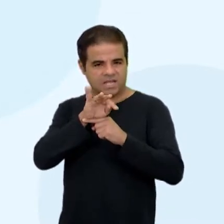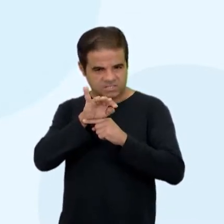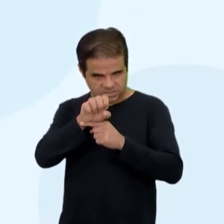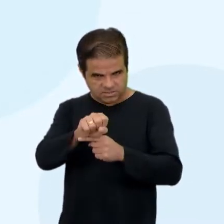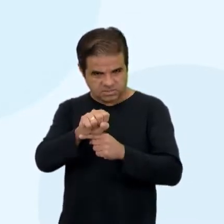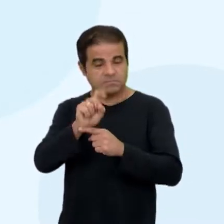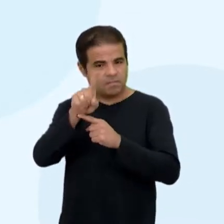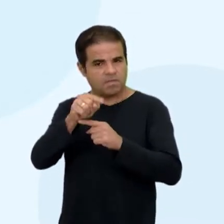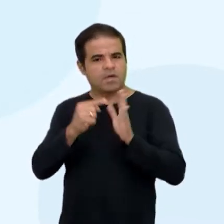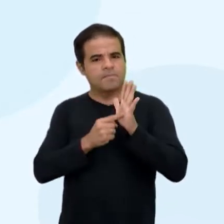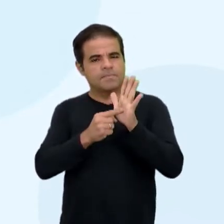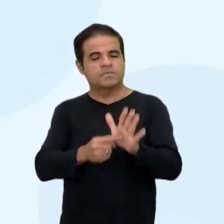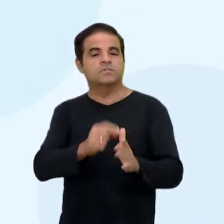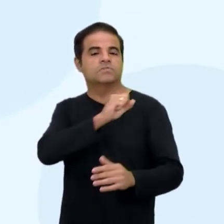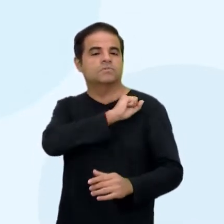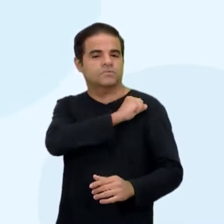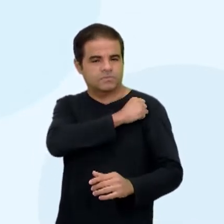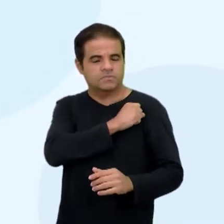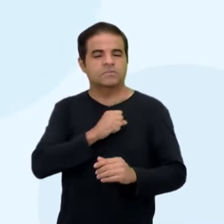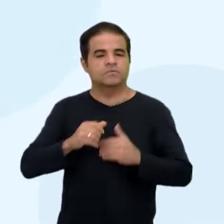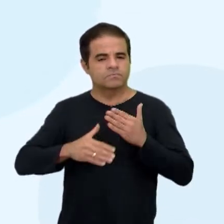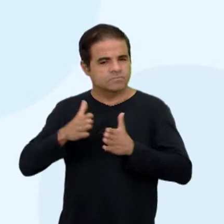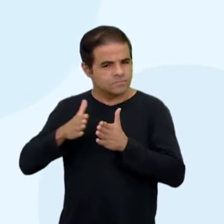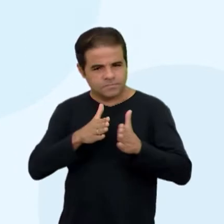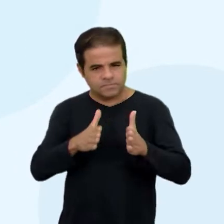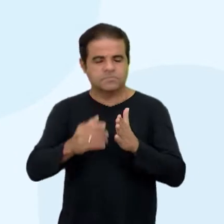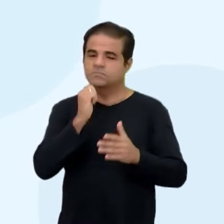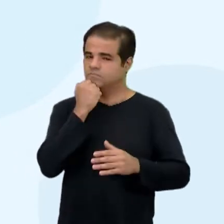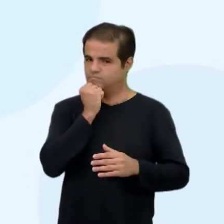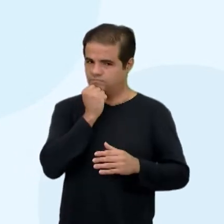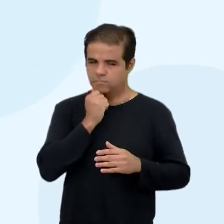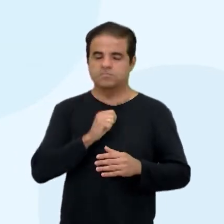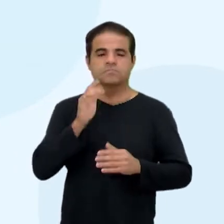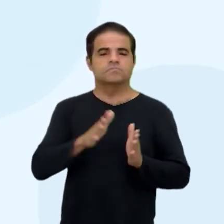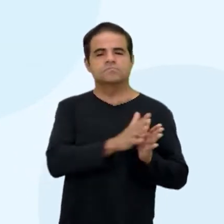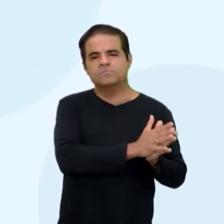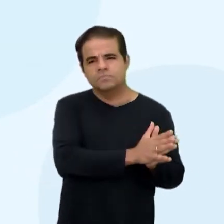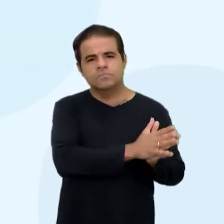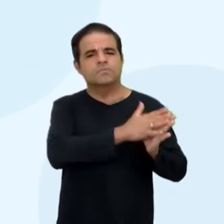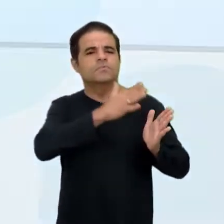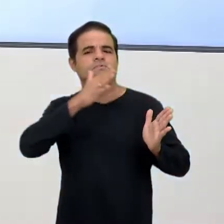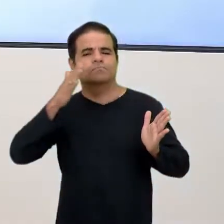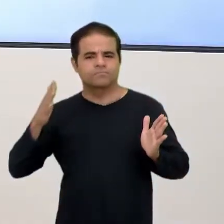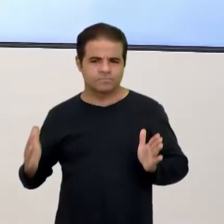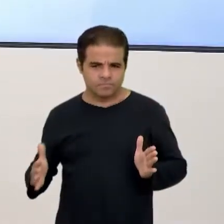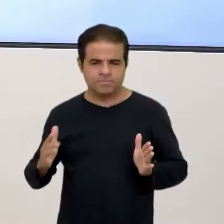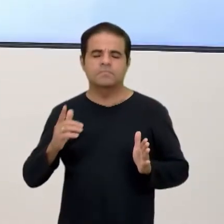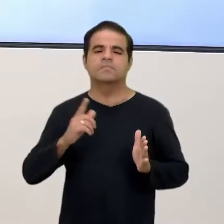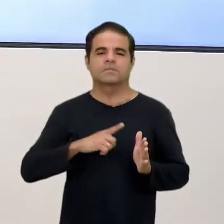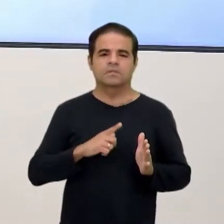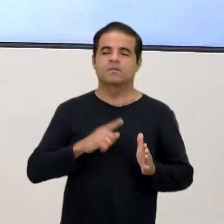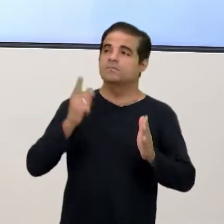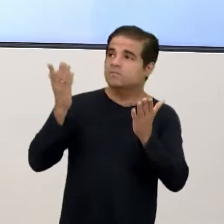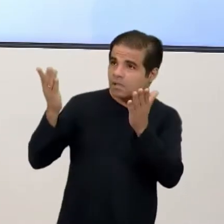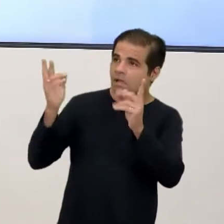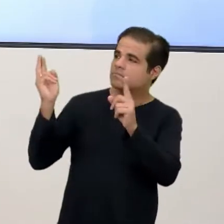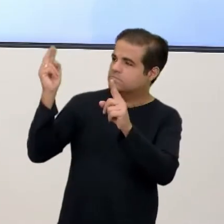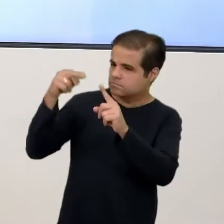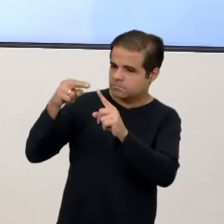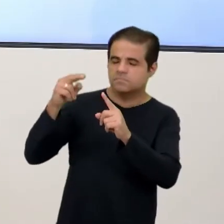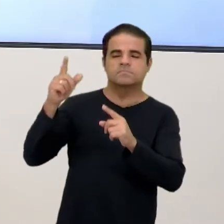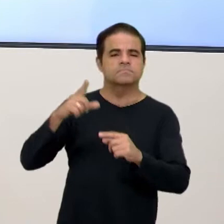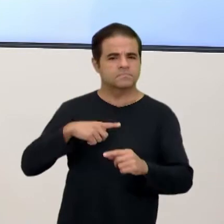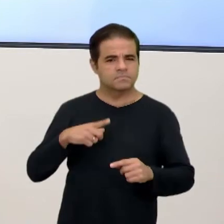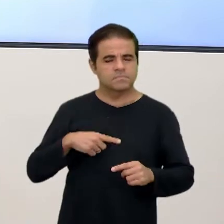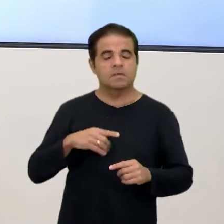foi apresentado na 8ª Jornada de Iniciação Científica e Extensão. Nosso material aí tem para vocês essa referência. Mas antes